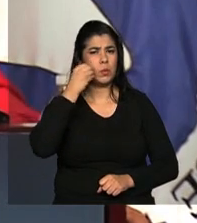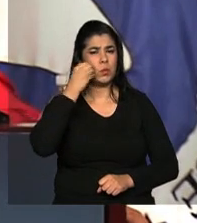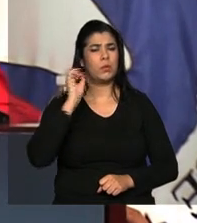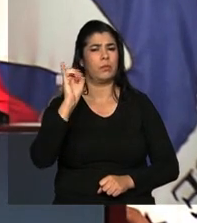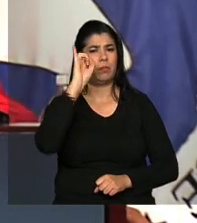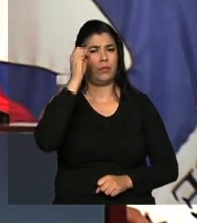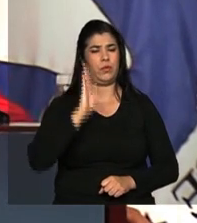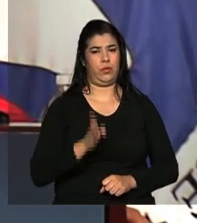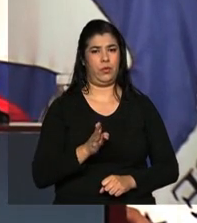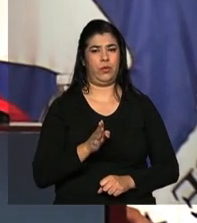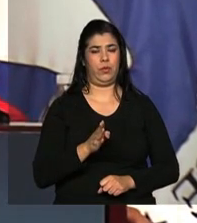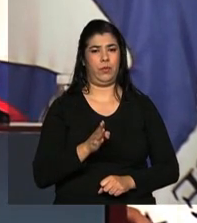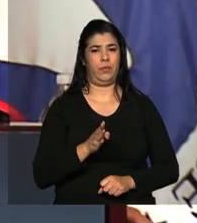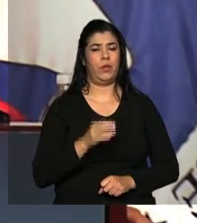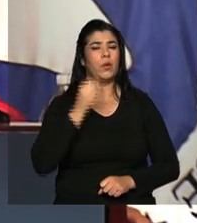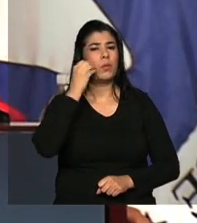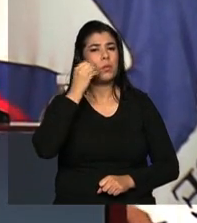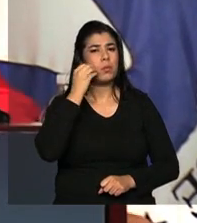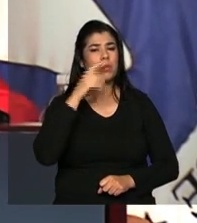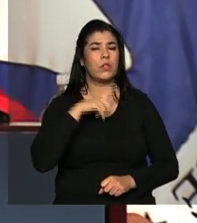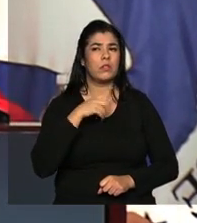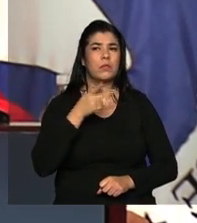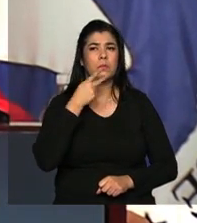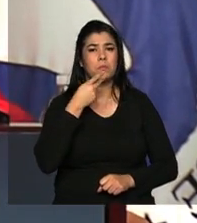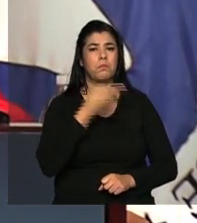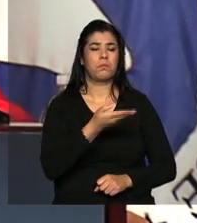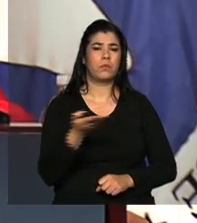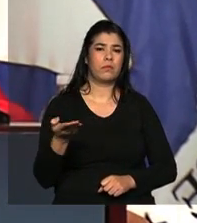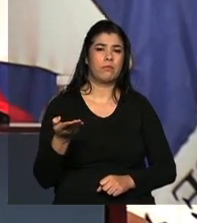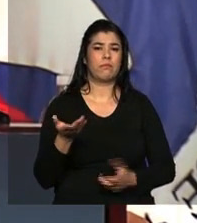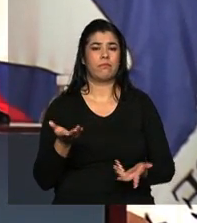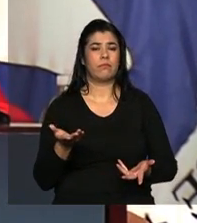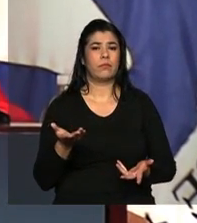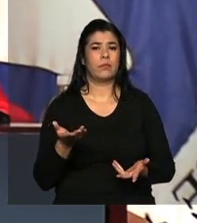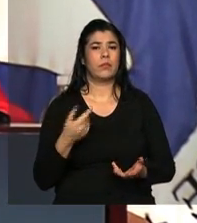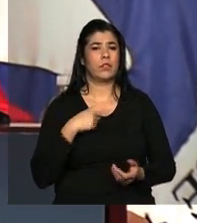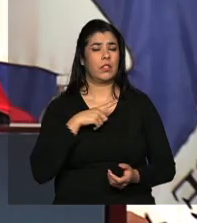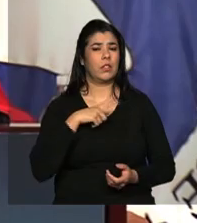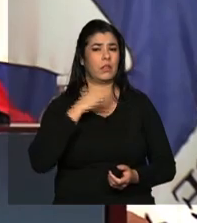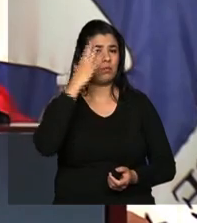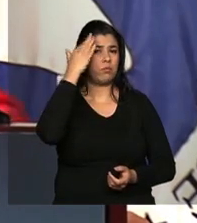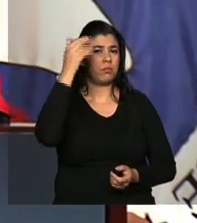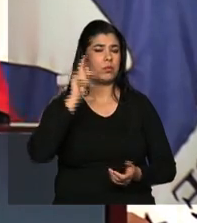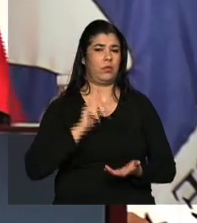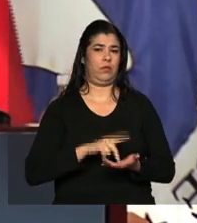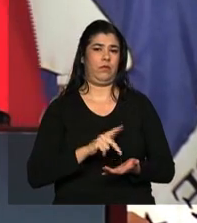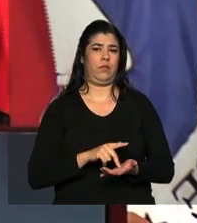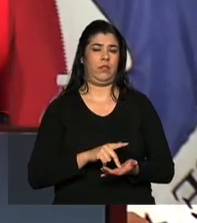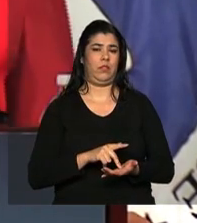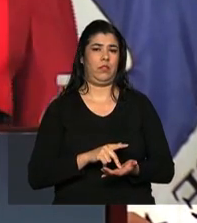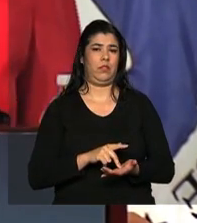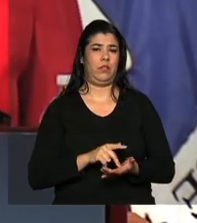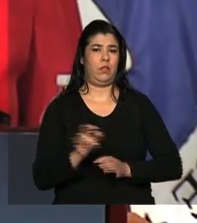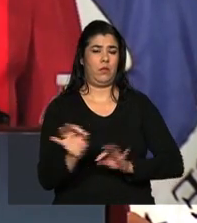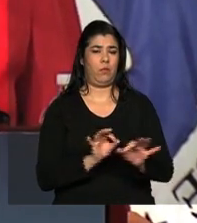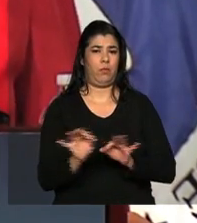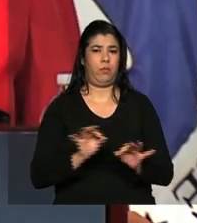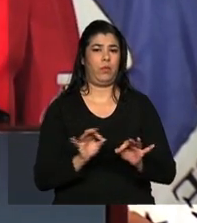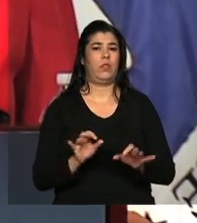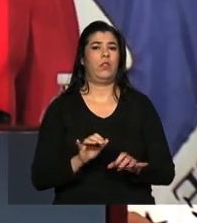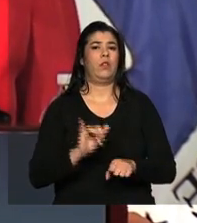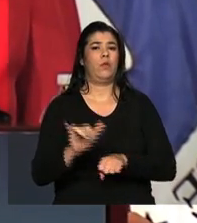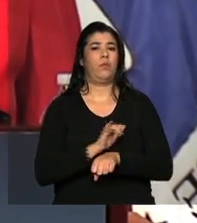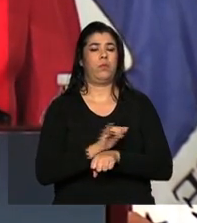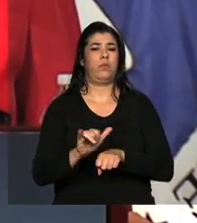já, uma experiência que eu diria aos senhores, sem modéstia, de sucesso na infraestrutura operada